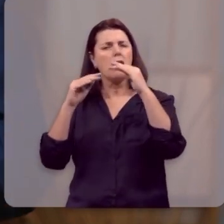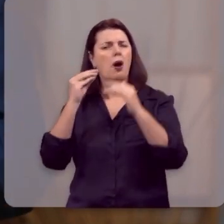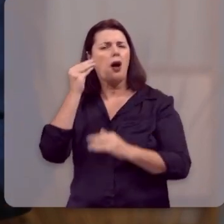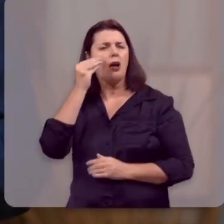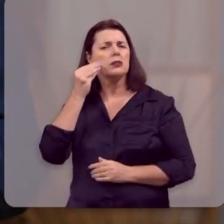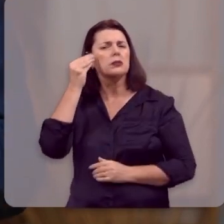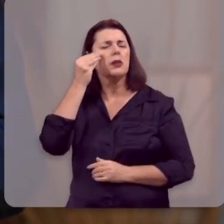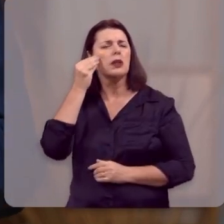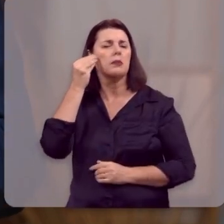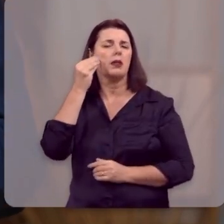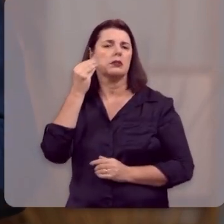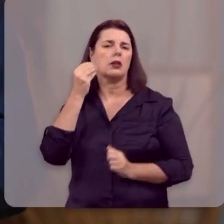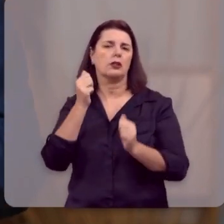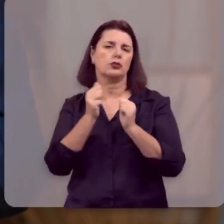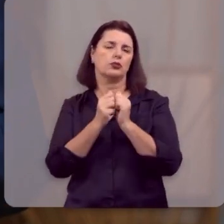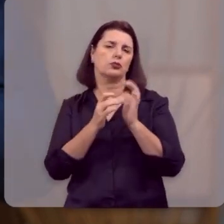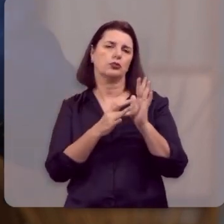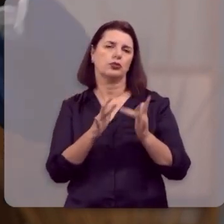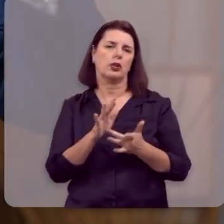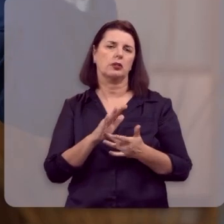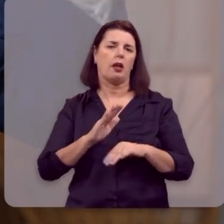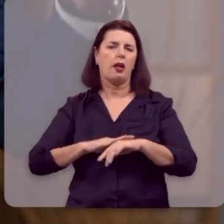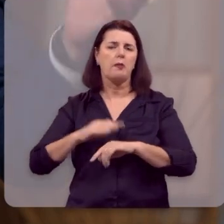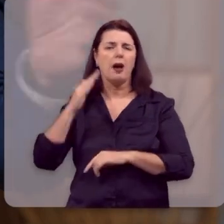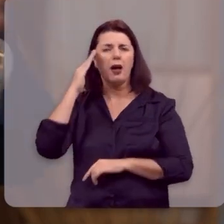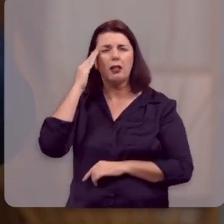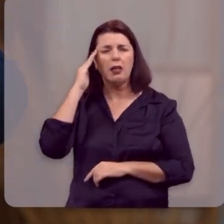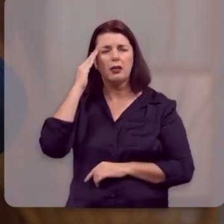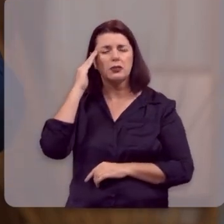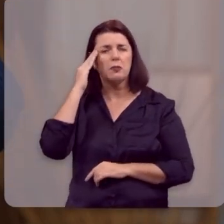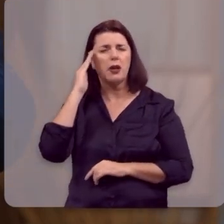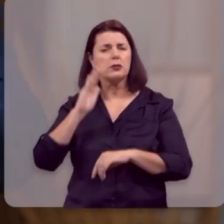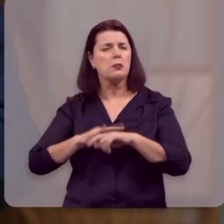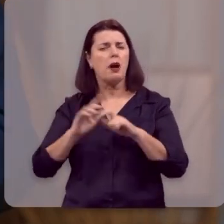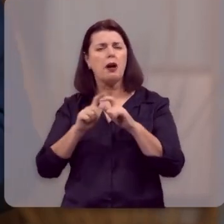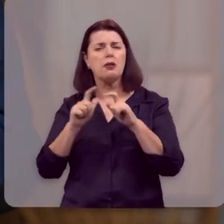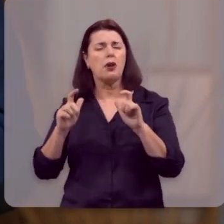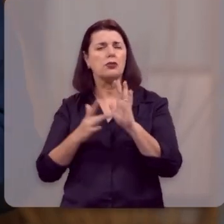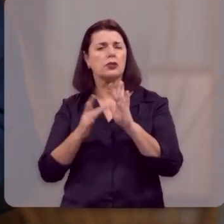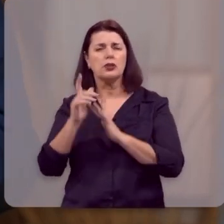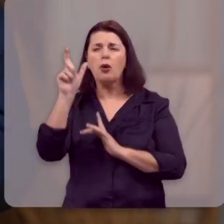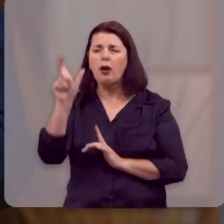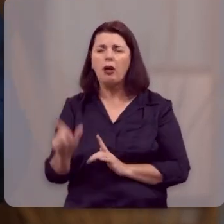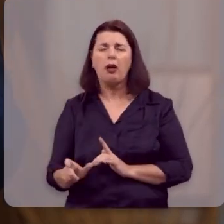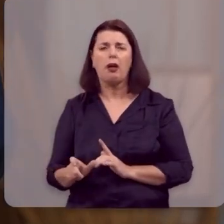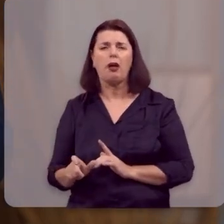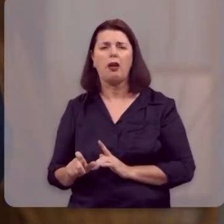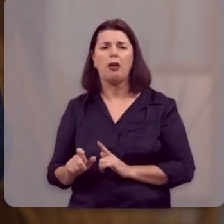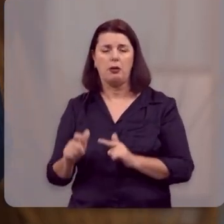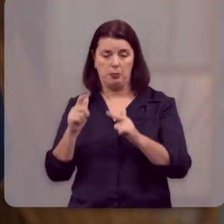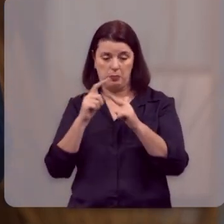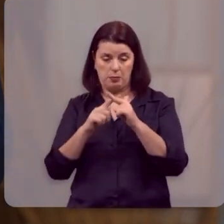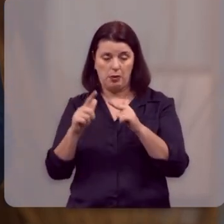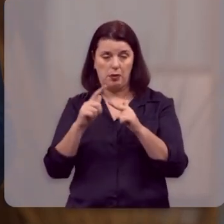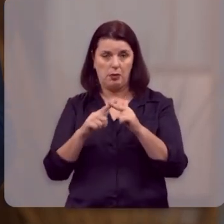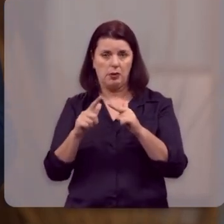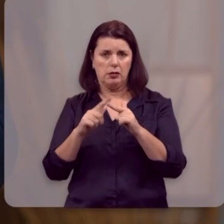de experiência com Ele, a um entendimento mais amplo de quem de fato Ele era. As